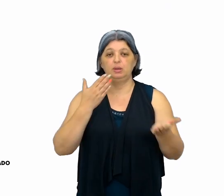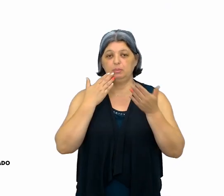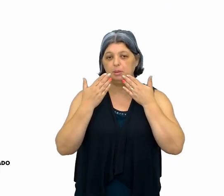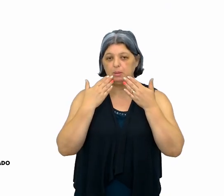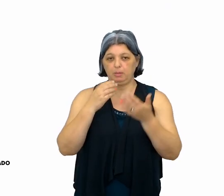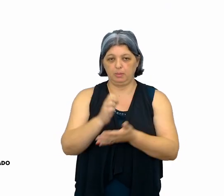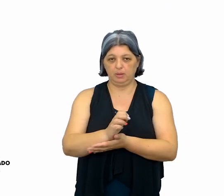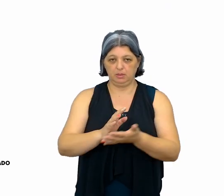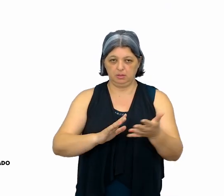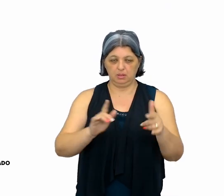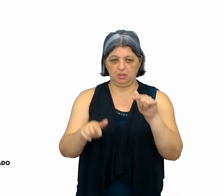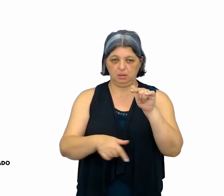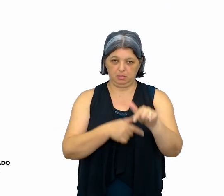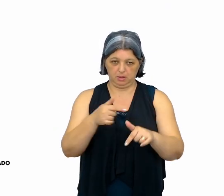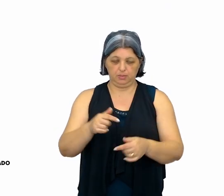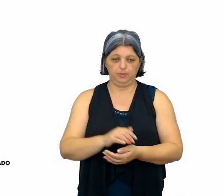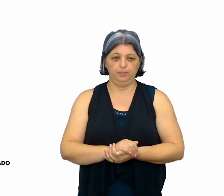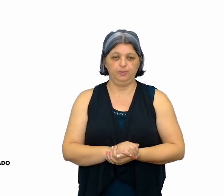esse trabalho.